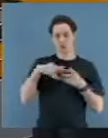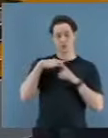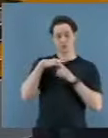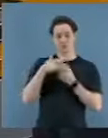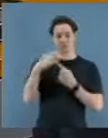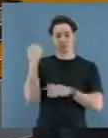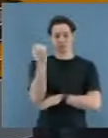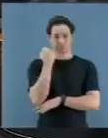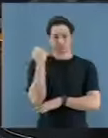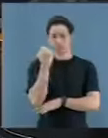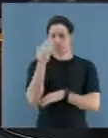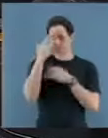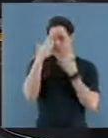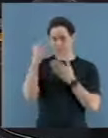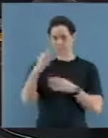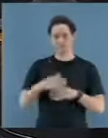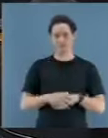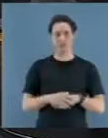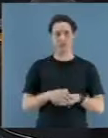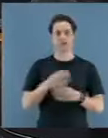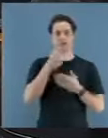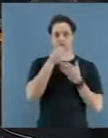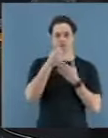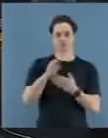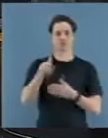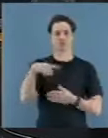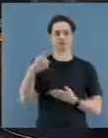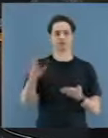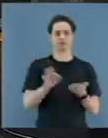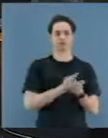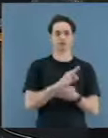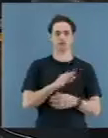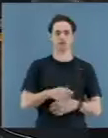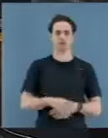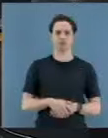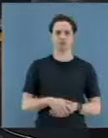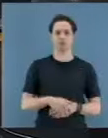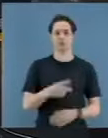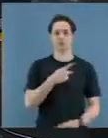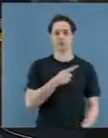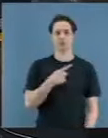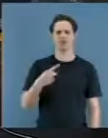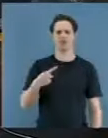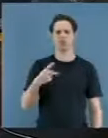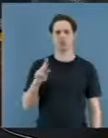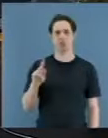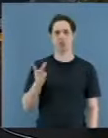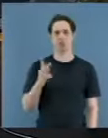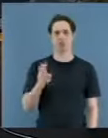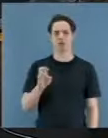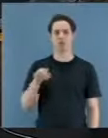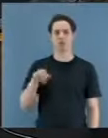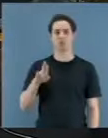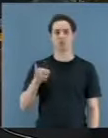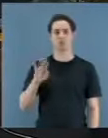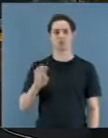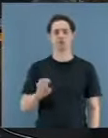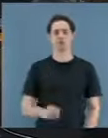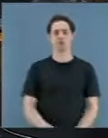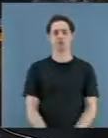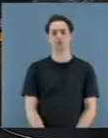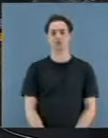Sargento Reis. Obrigado. Obrigado, deputada. Com a palavra, o próximo orador inscrito, que é o pastor Henrique Vieira. Tá